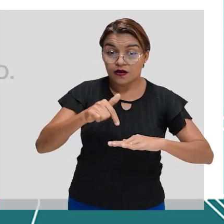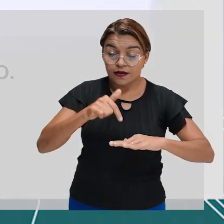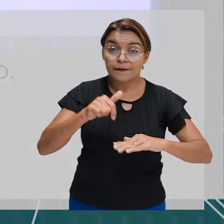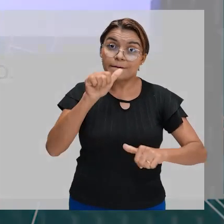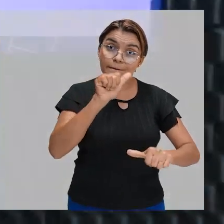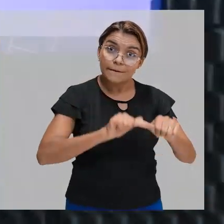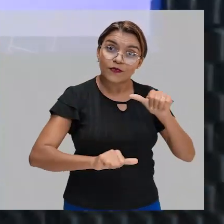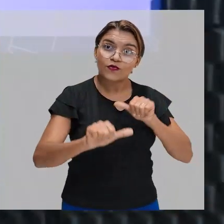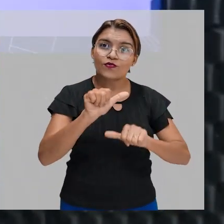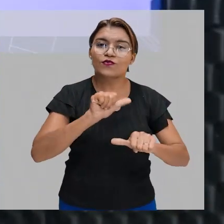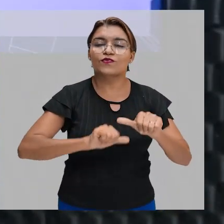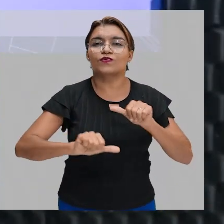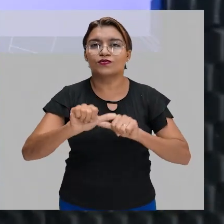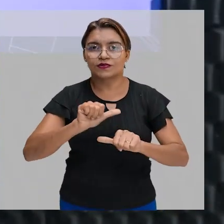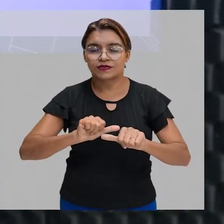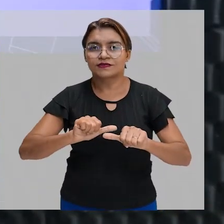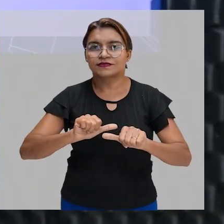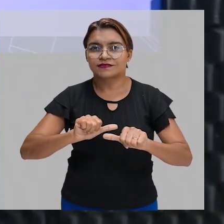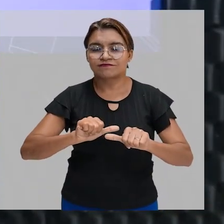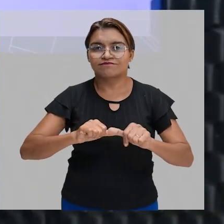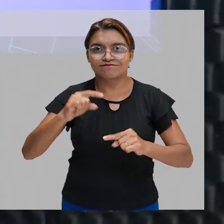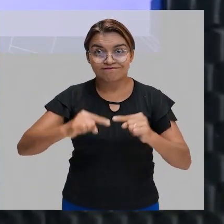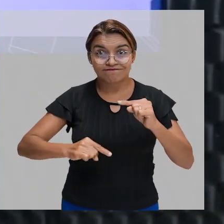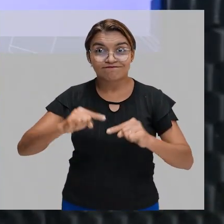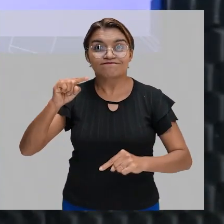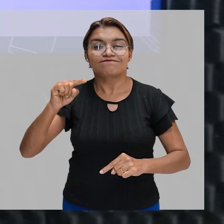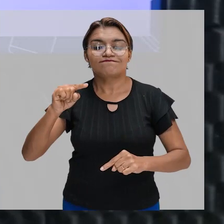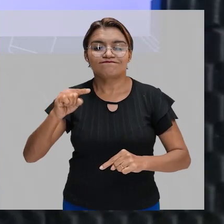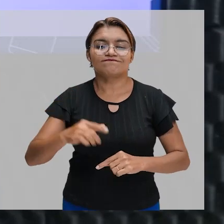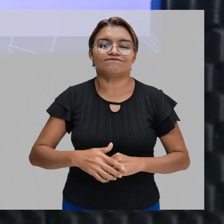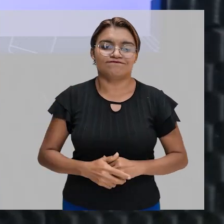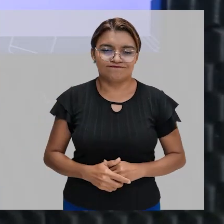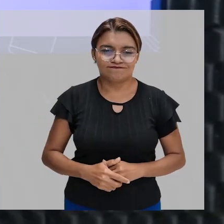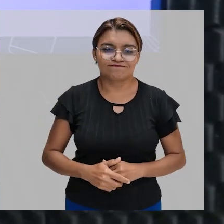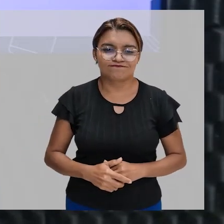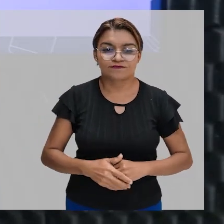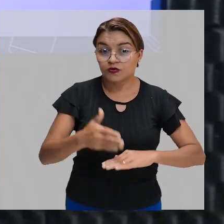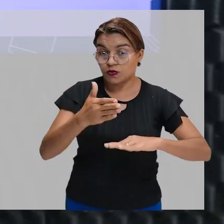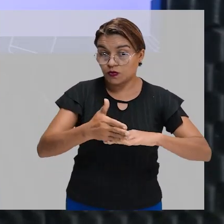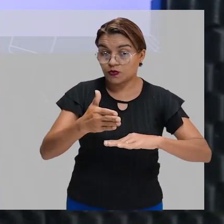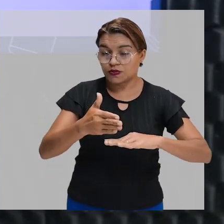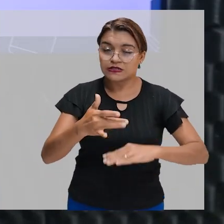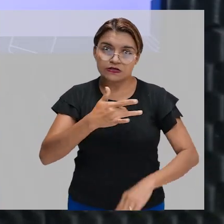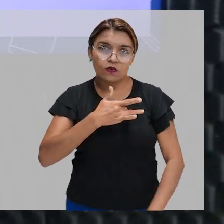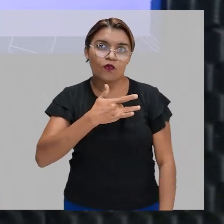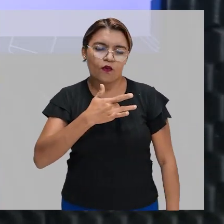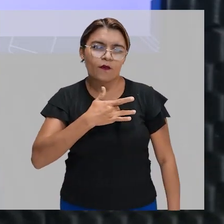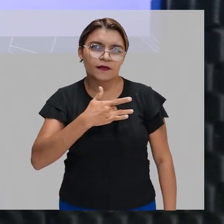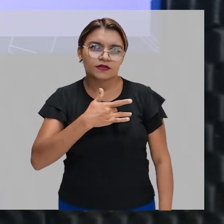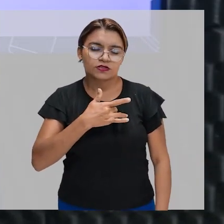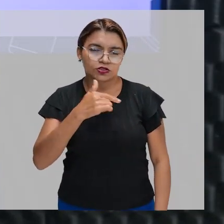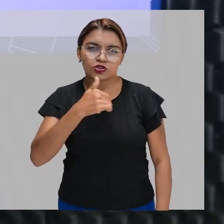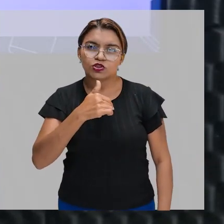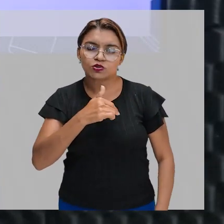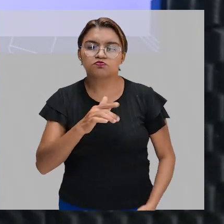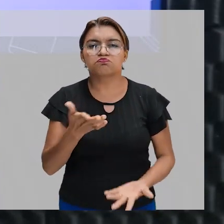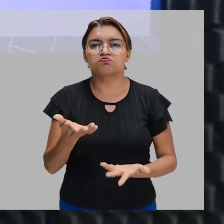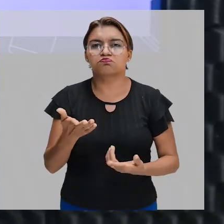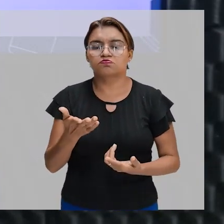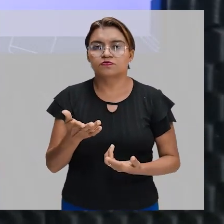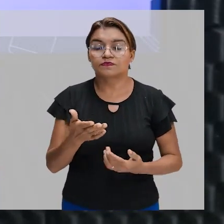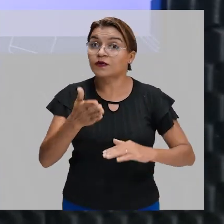a mudança é a quebra de ruptura tá o romantismo vem trazendo um pouquinho o